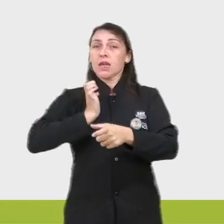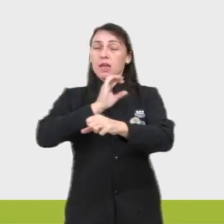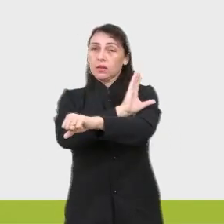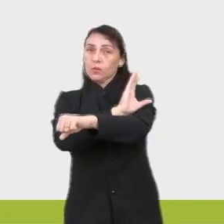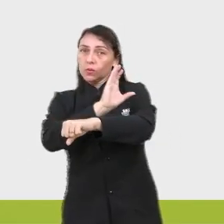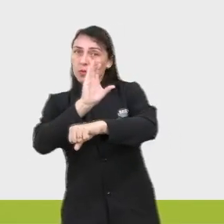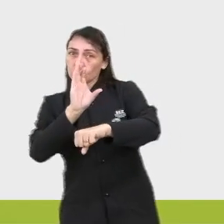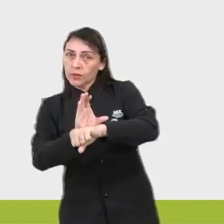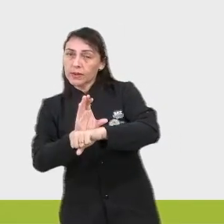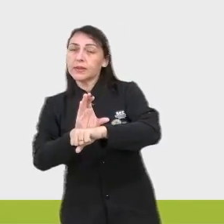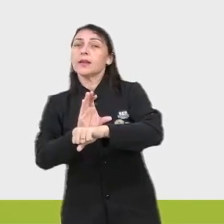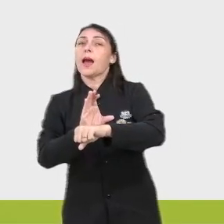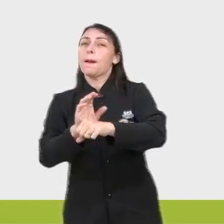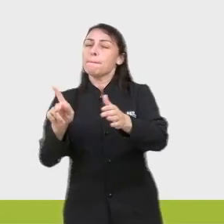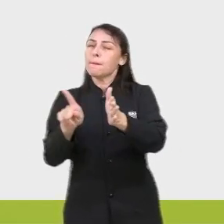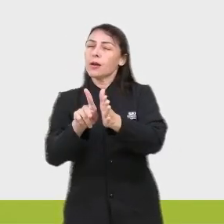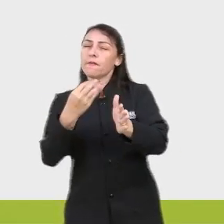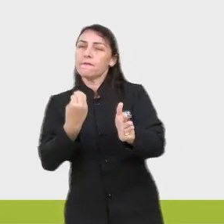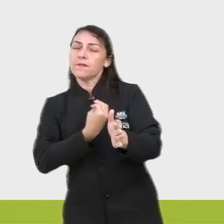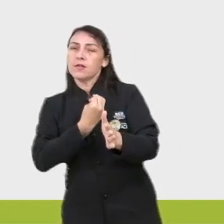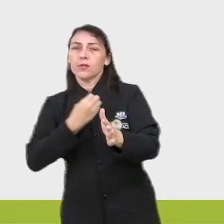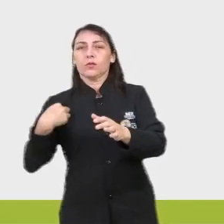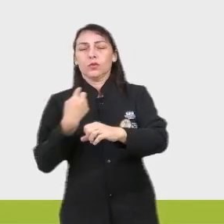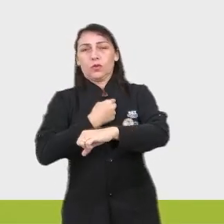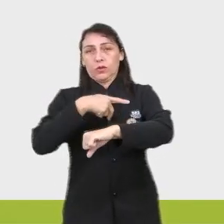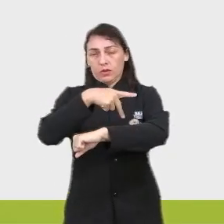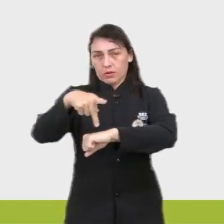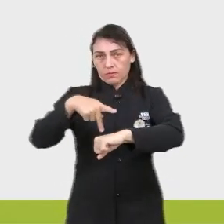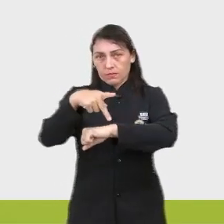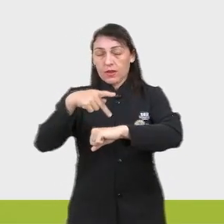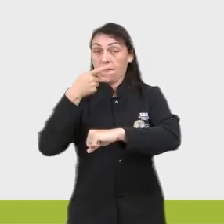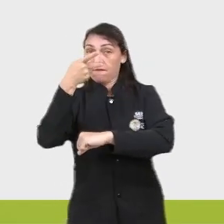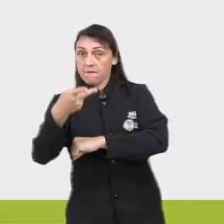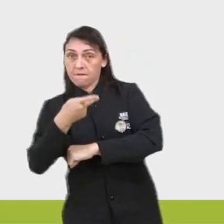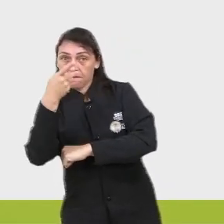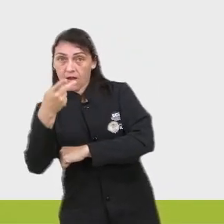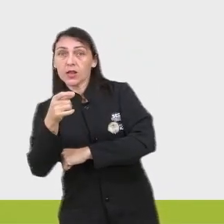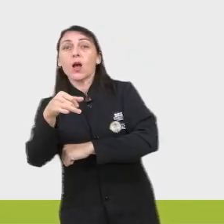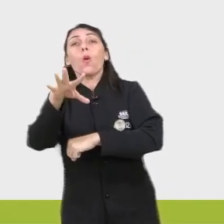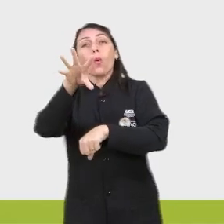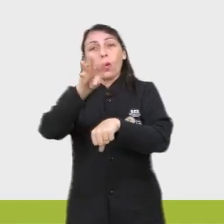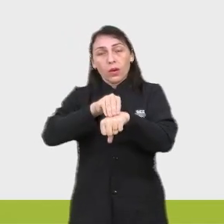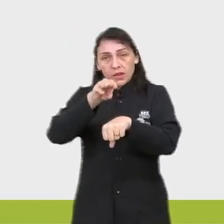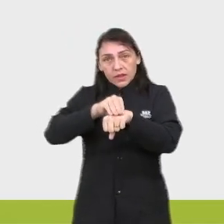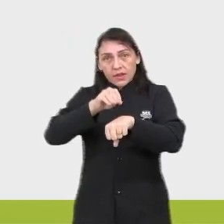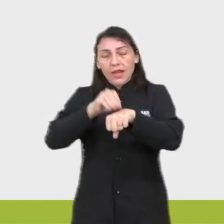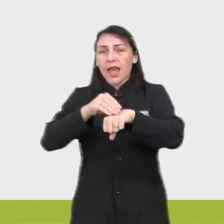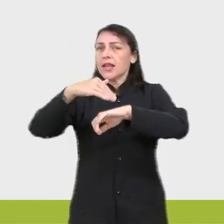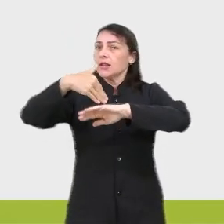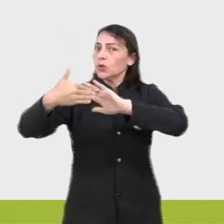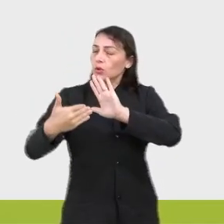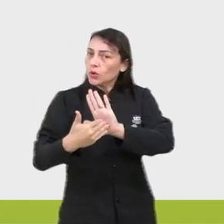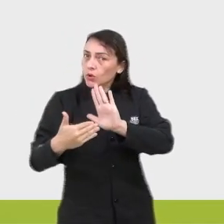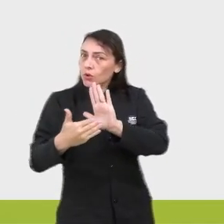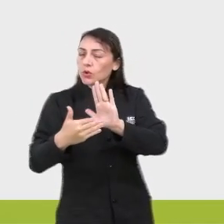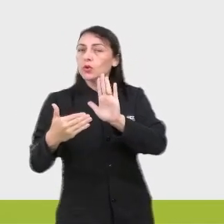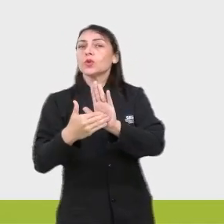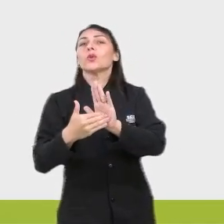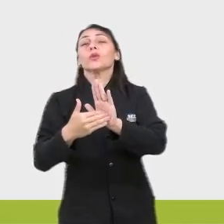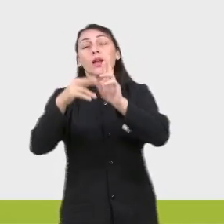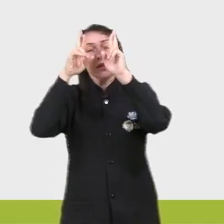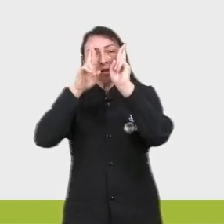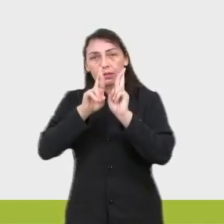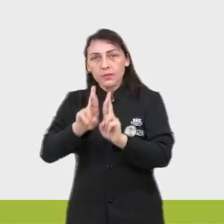cultural, son parte viva de nuestro país. Si se hablan, son reconocidas y todos las